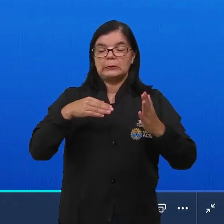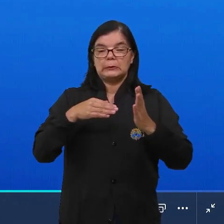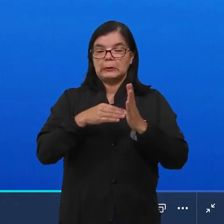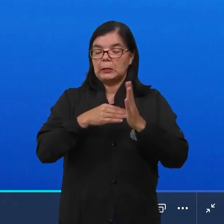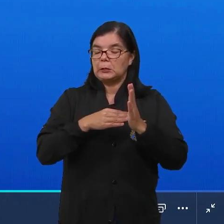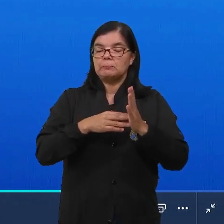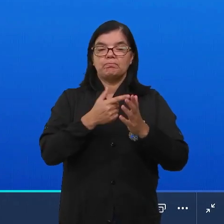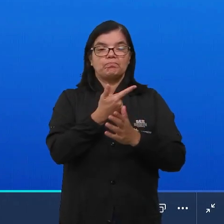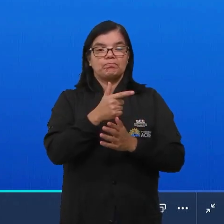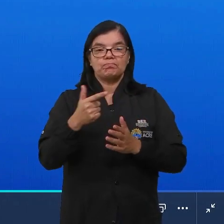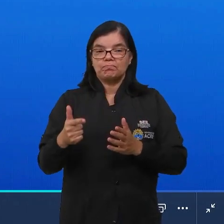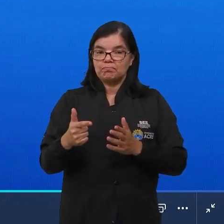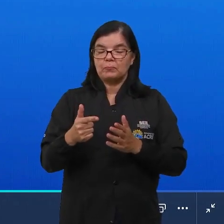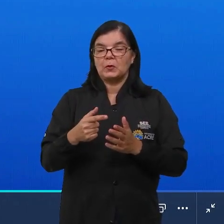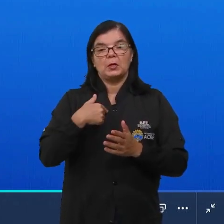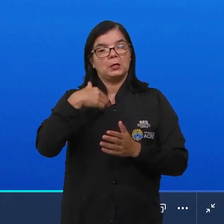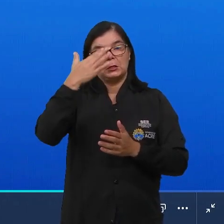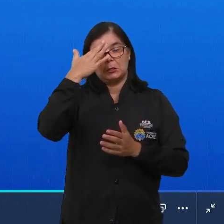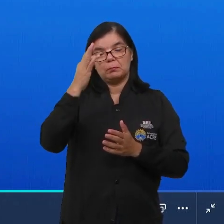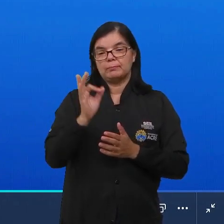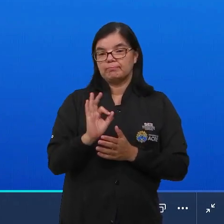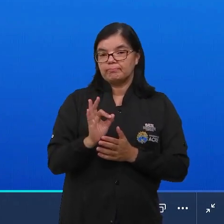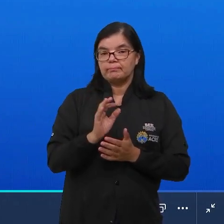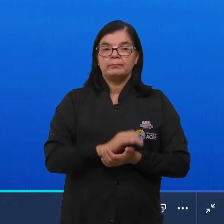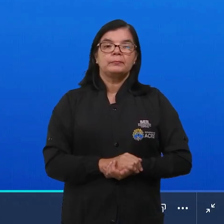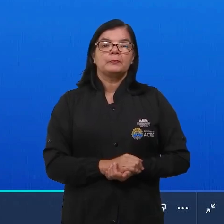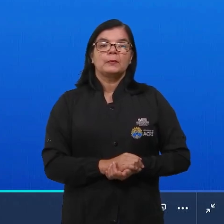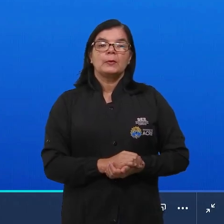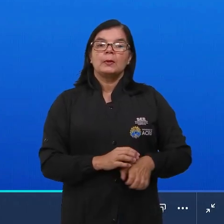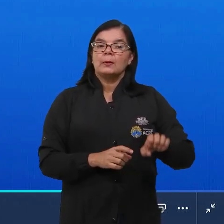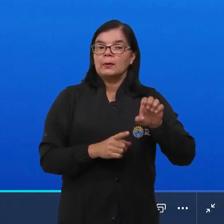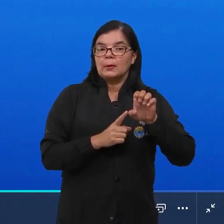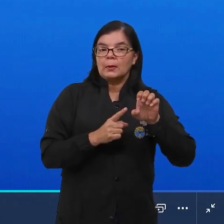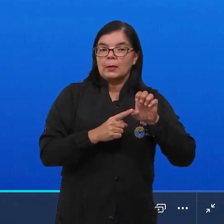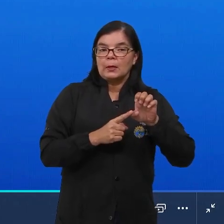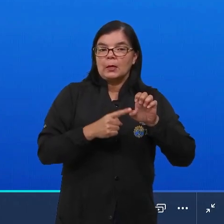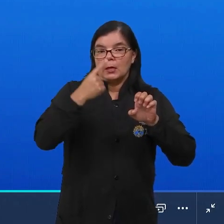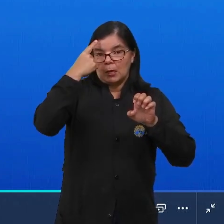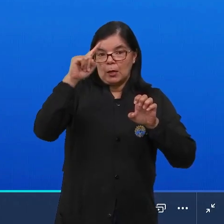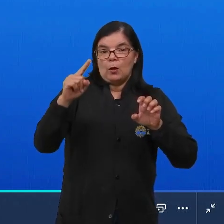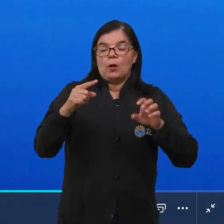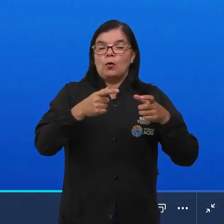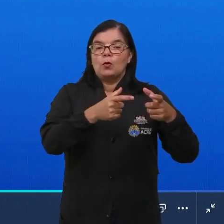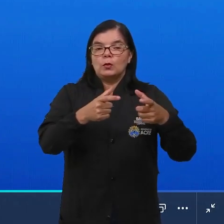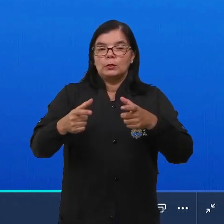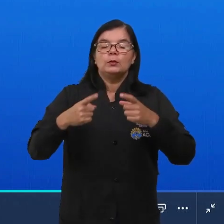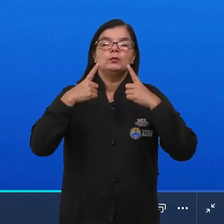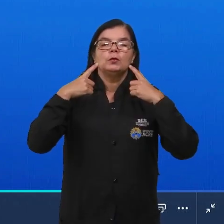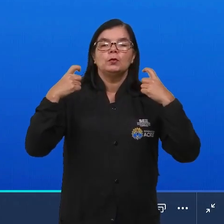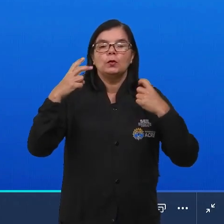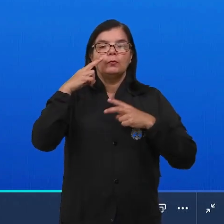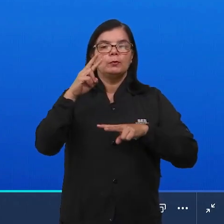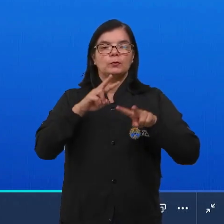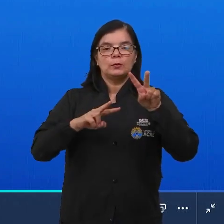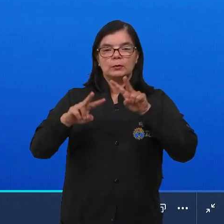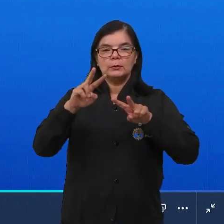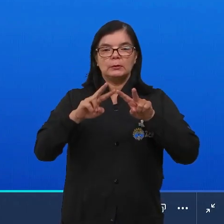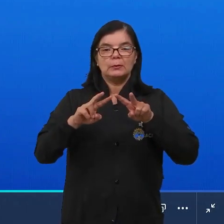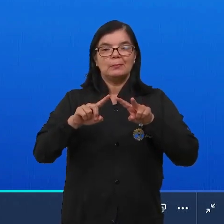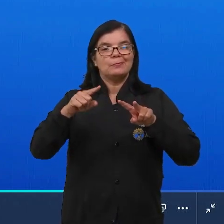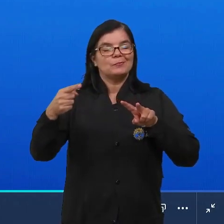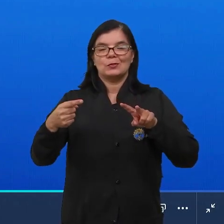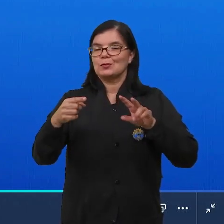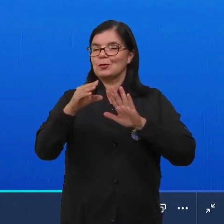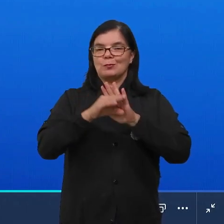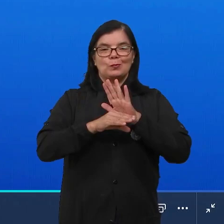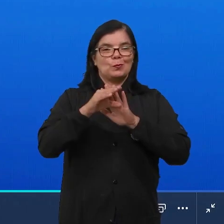cronológica, sem interferência interpretativa. E letra E, criar a ambientação sonora e visual,